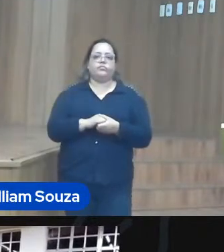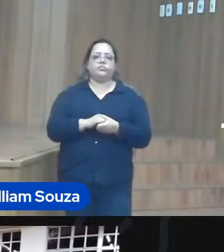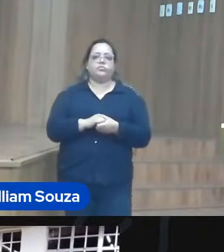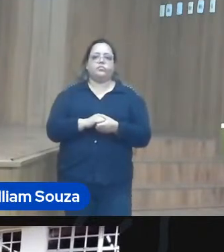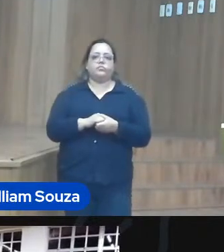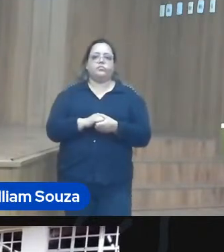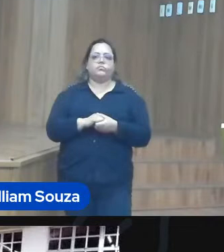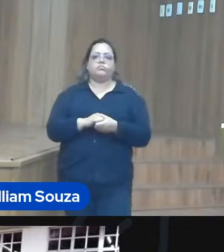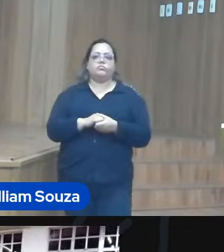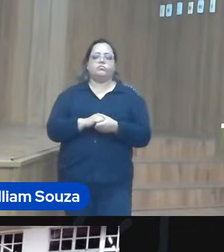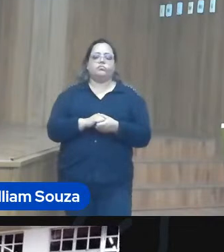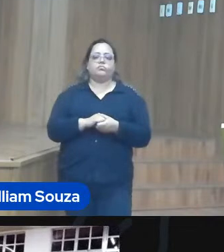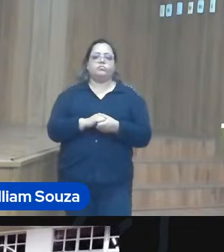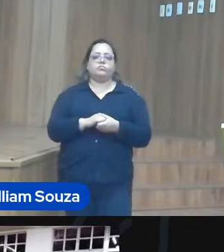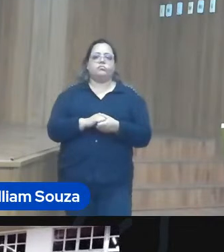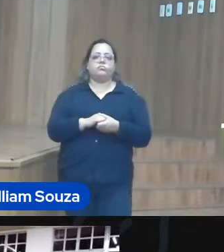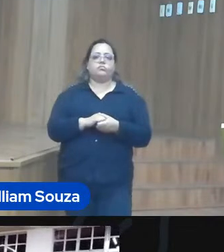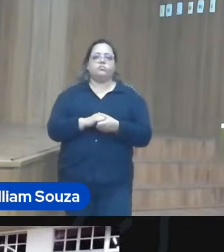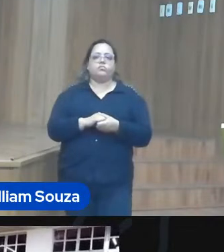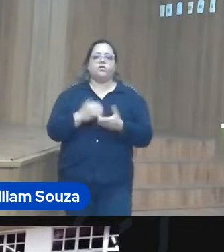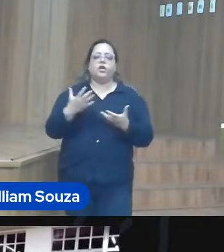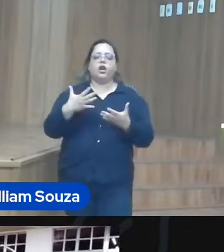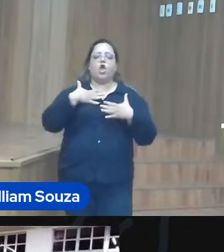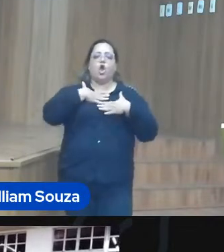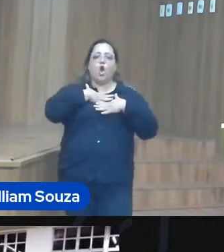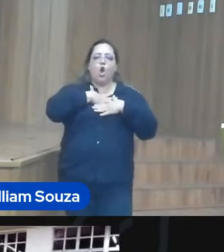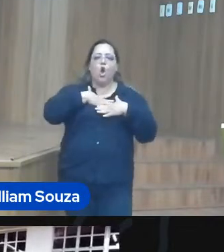ela se vê, se ela gostar de ciência,